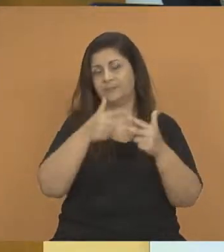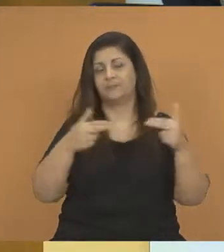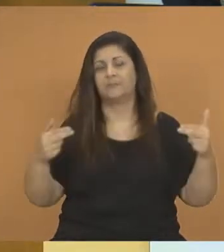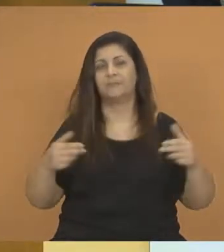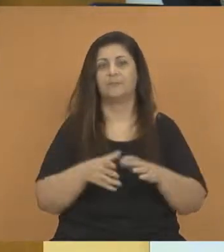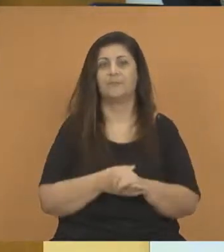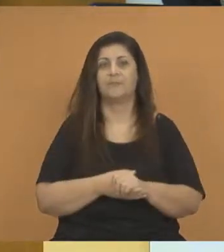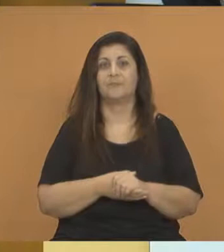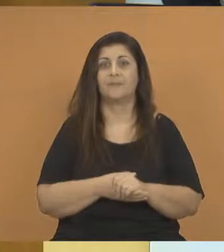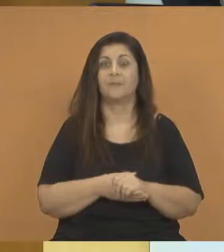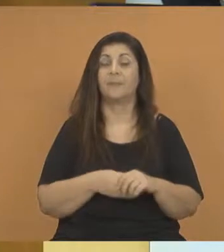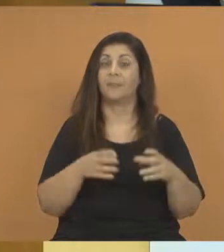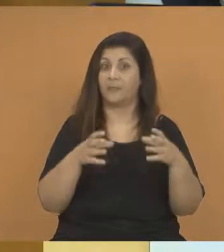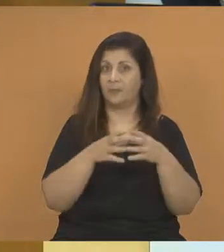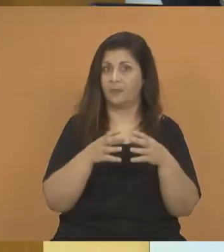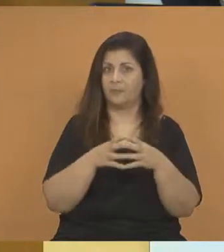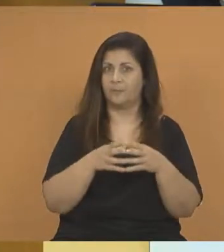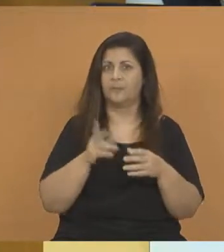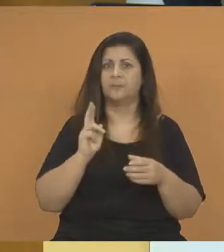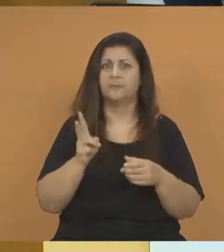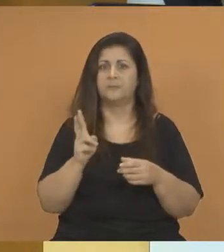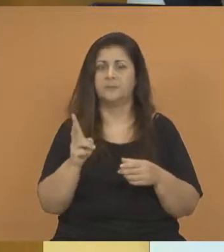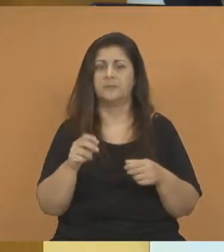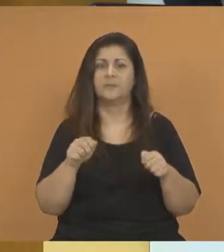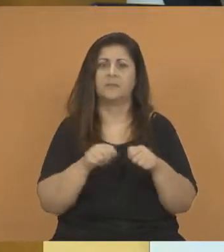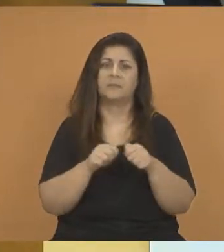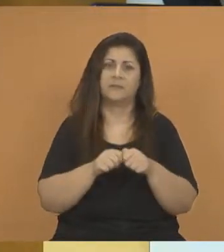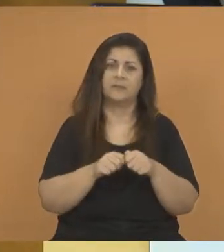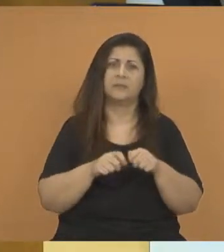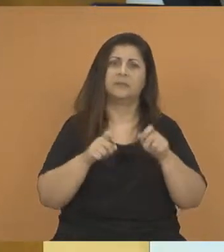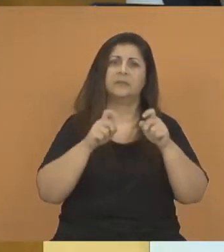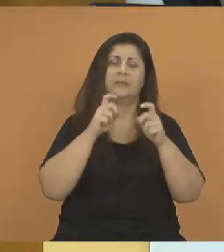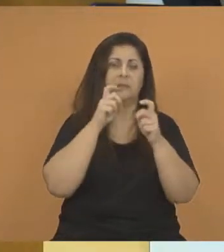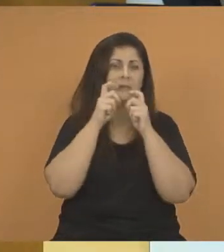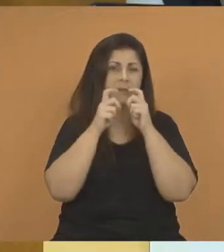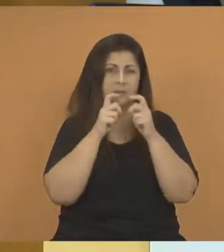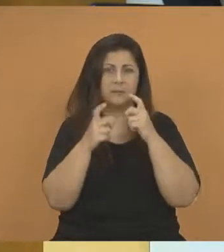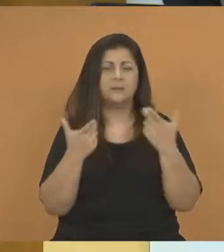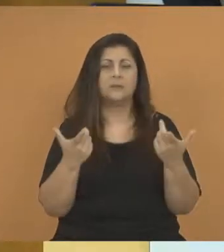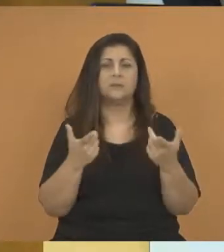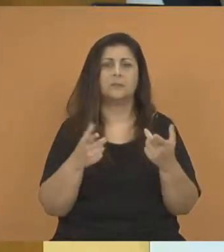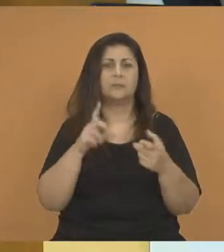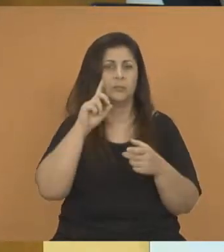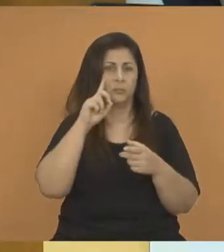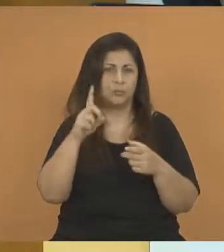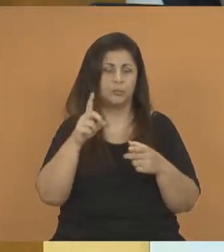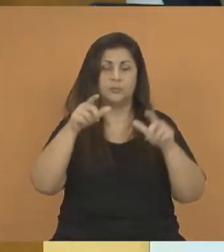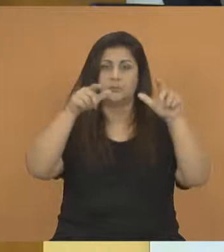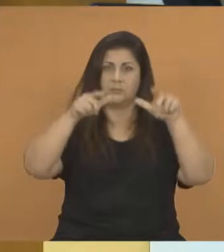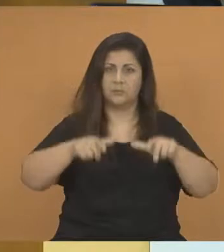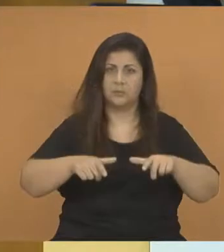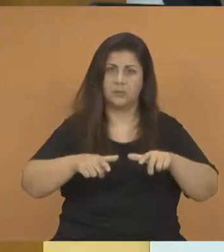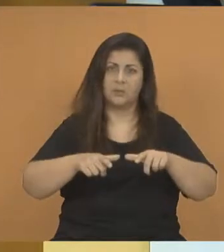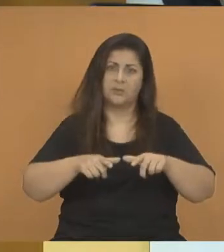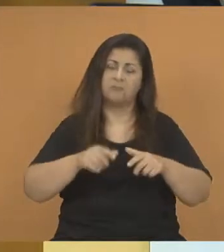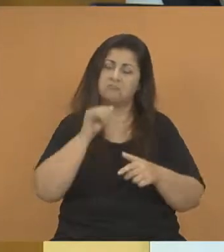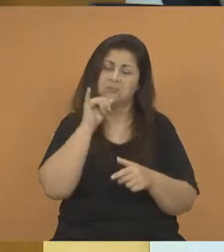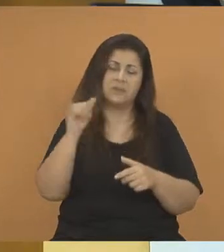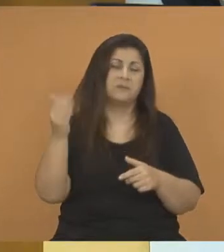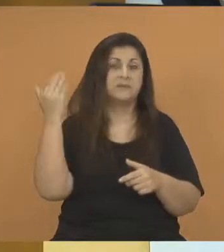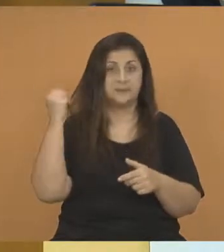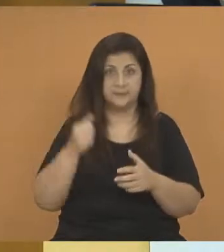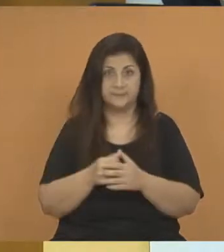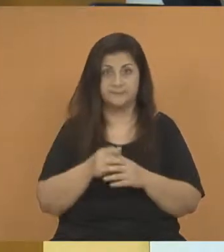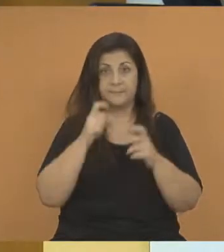serão públicas, realizadas periodicamente nas datas e nos locais estabelecidos por seus integrantes. As reuniões